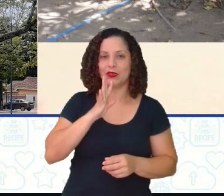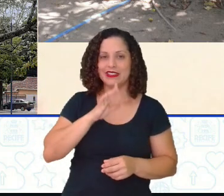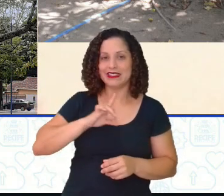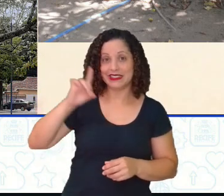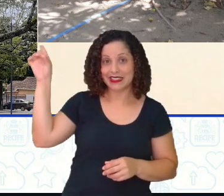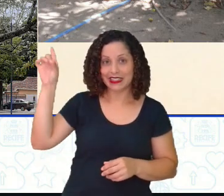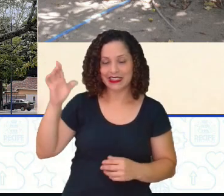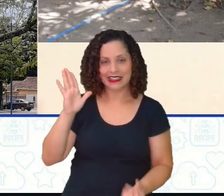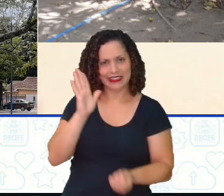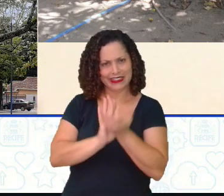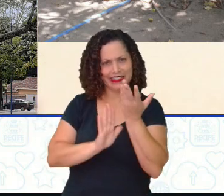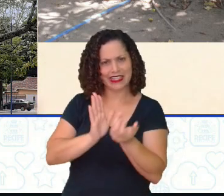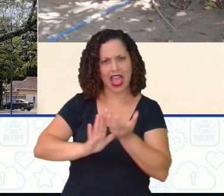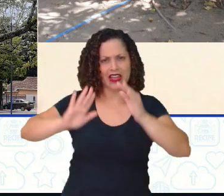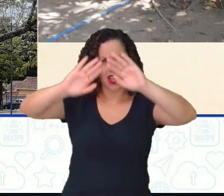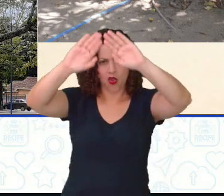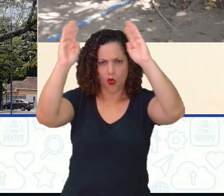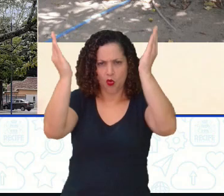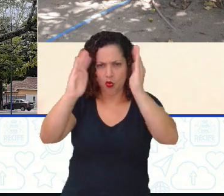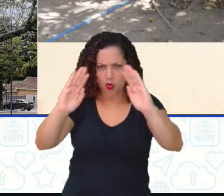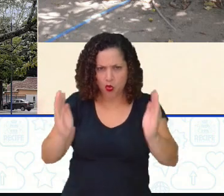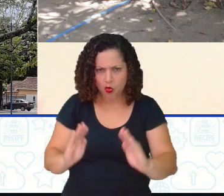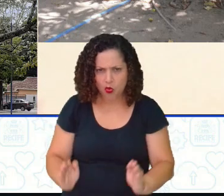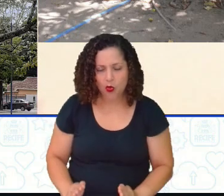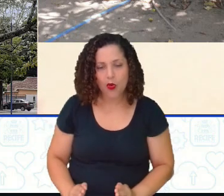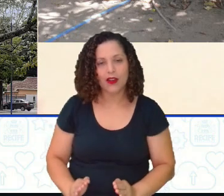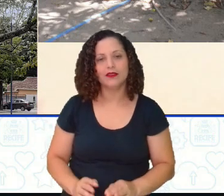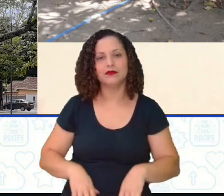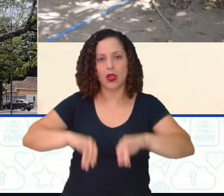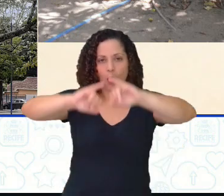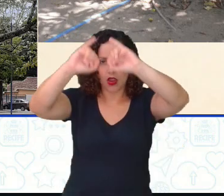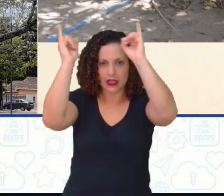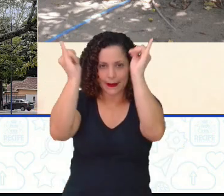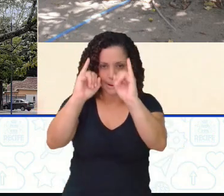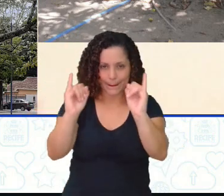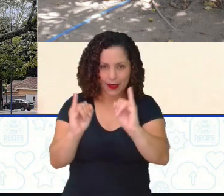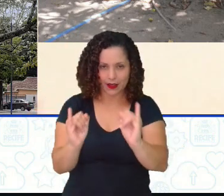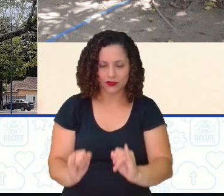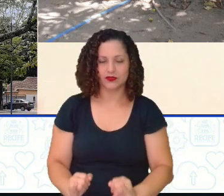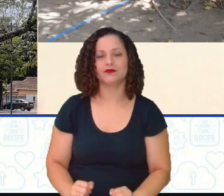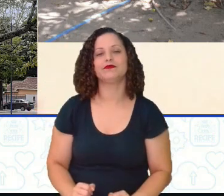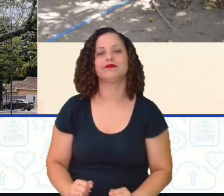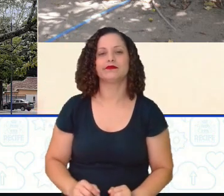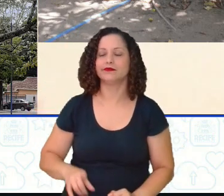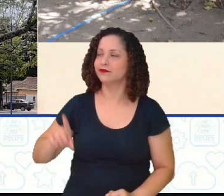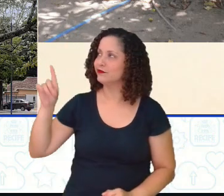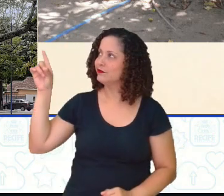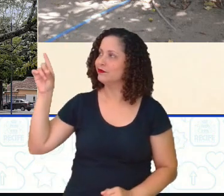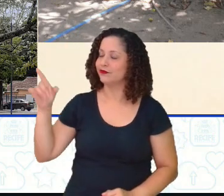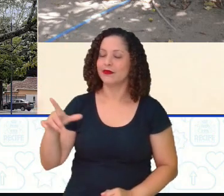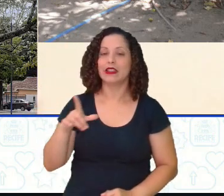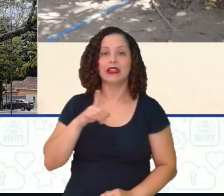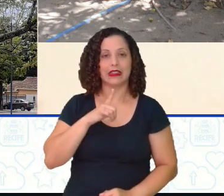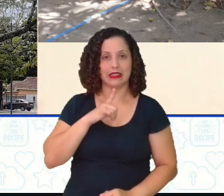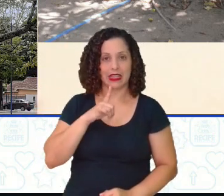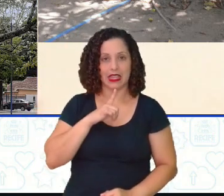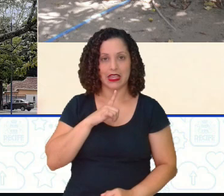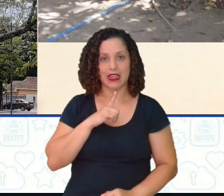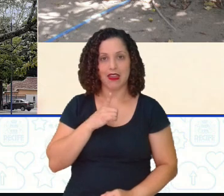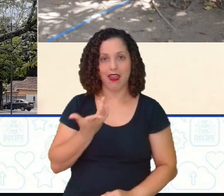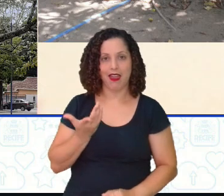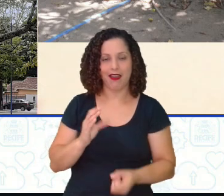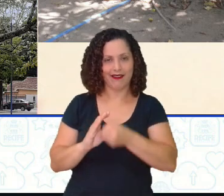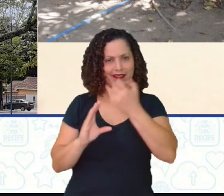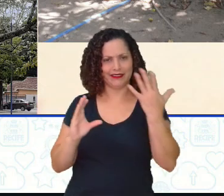uma escultura de Burle Marx pelo artista plástico Demetrio de Albuquerque. Então, é a única que a gente tem a questão aí de